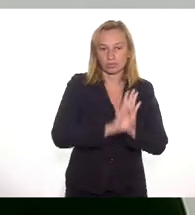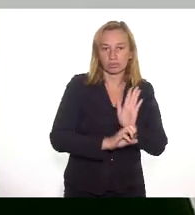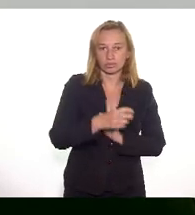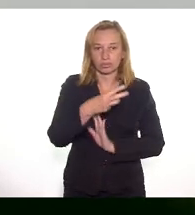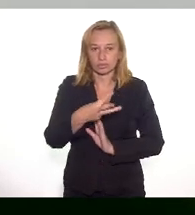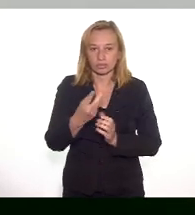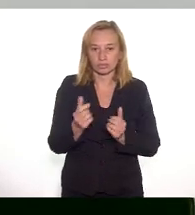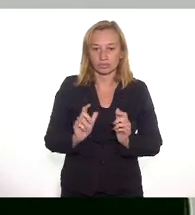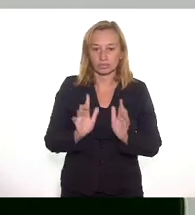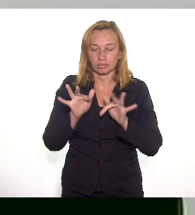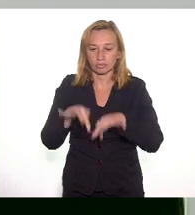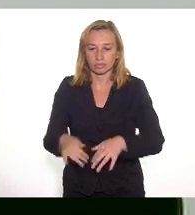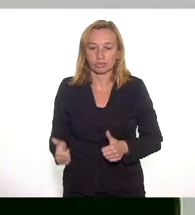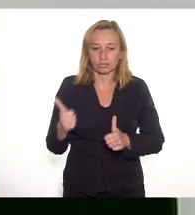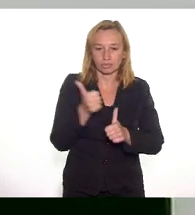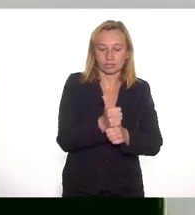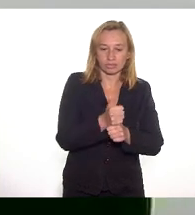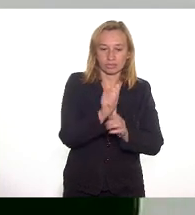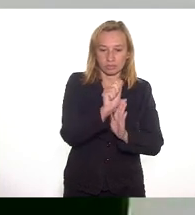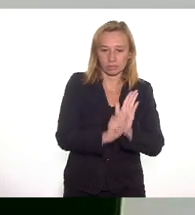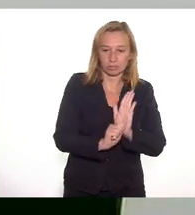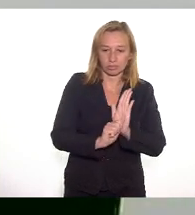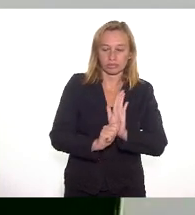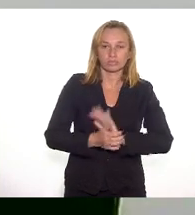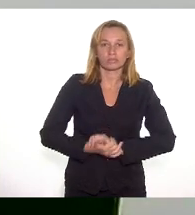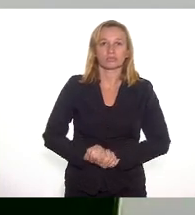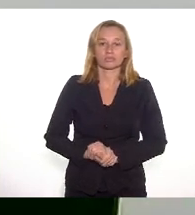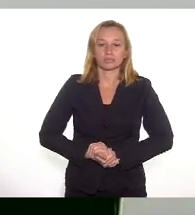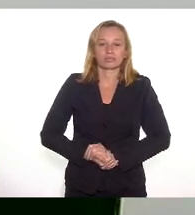por substitutivo, pedindo forma final de redação.